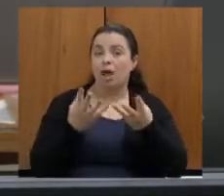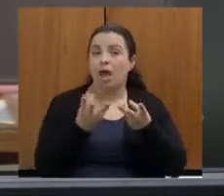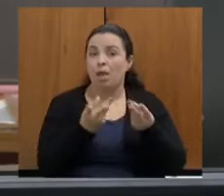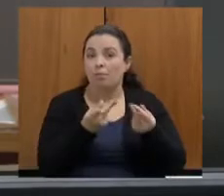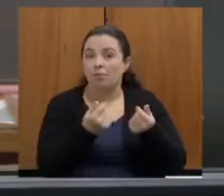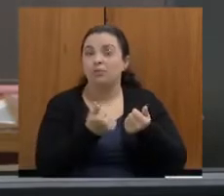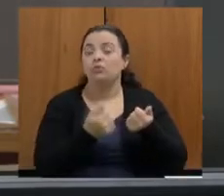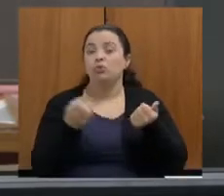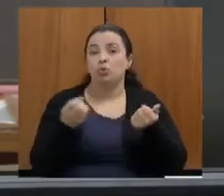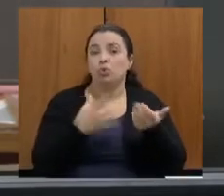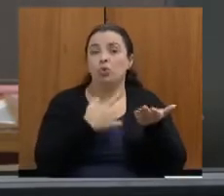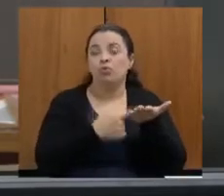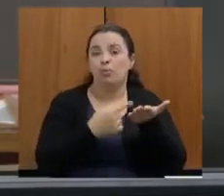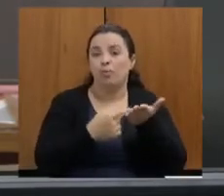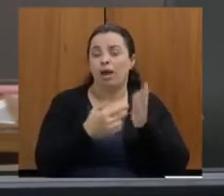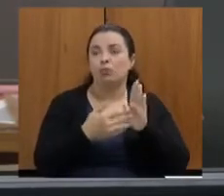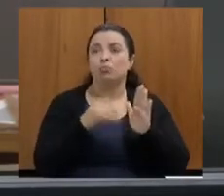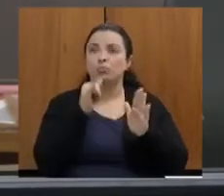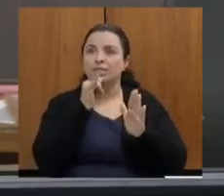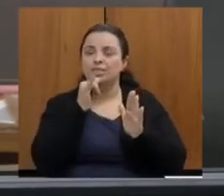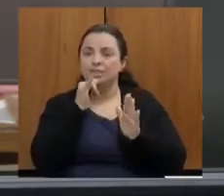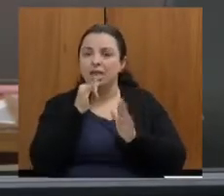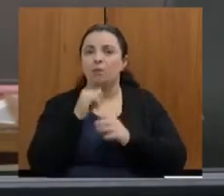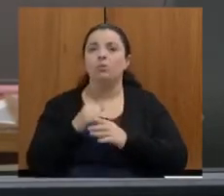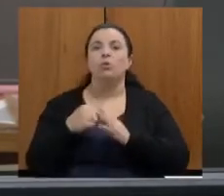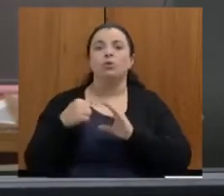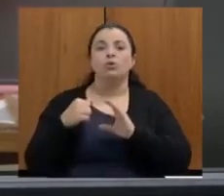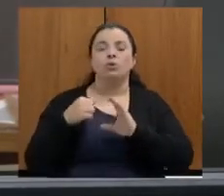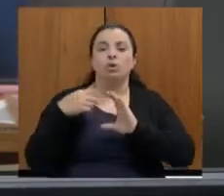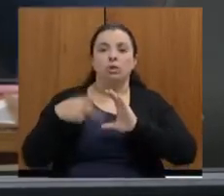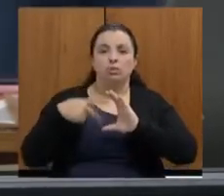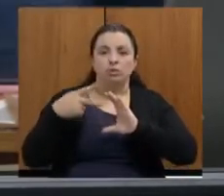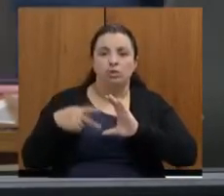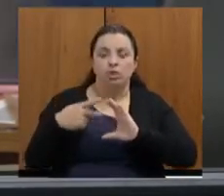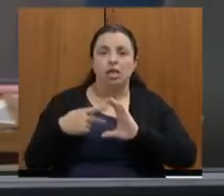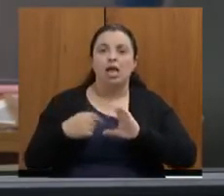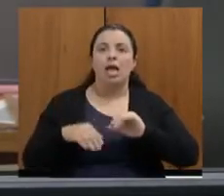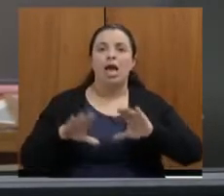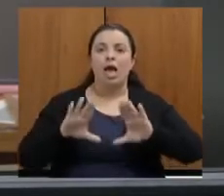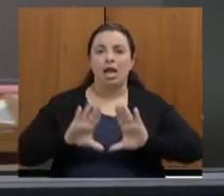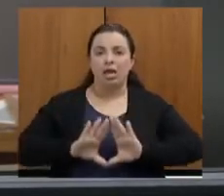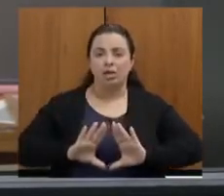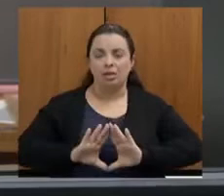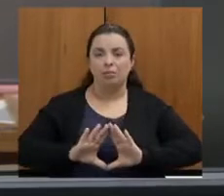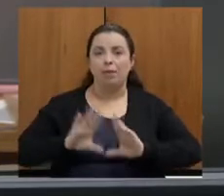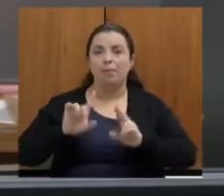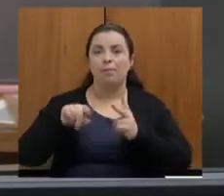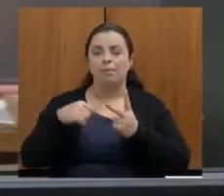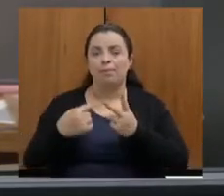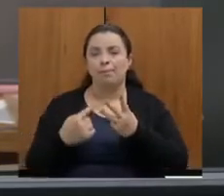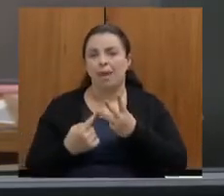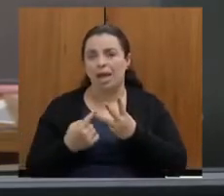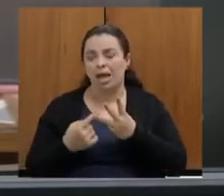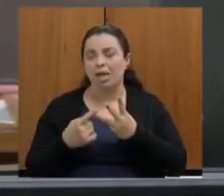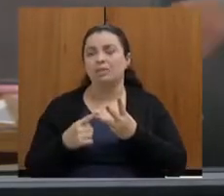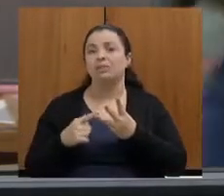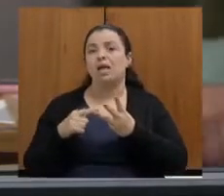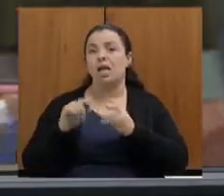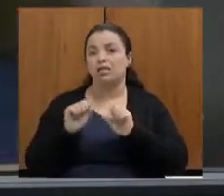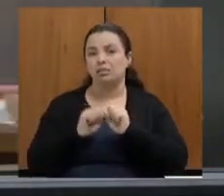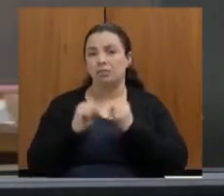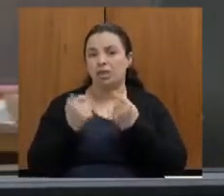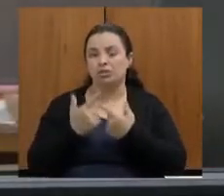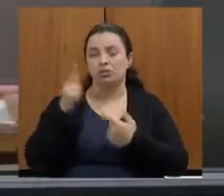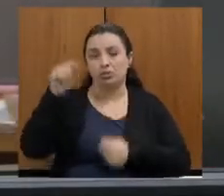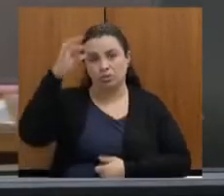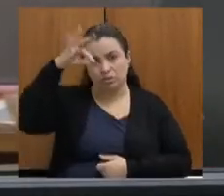como Câmara dos Deputados Assembléia Legislativa de Minas e Assembléia Legislativa do Espírito Santo bem como os atingidos